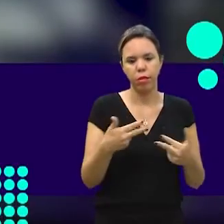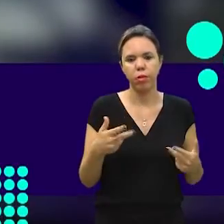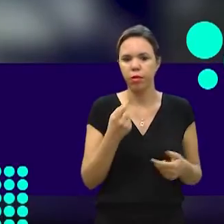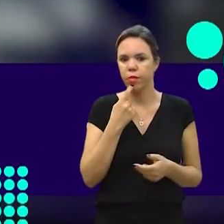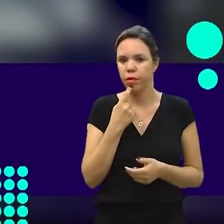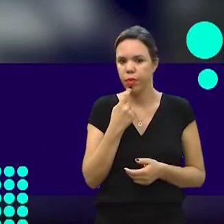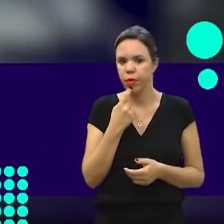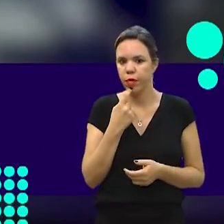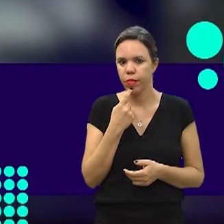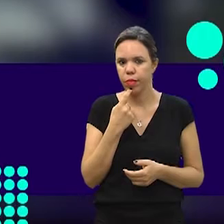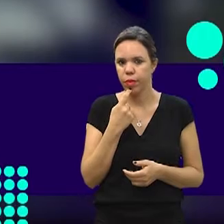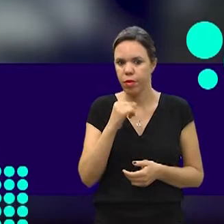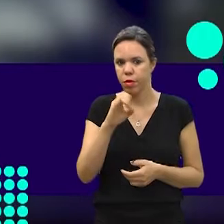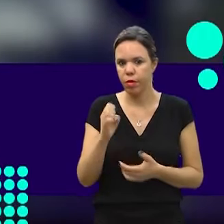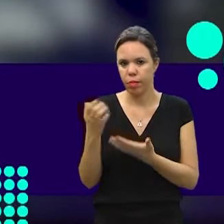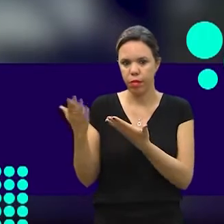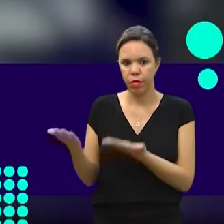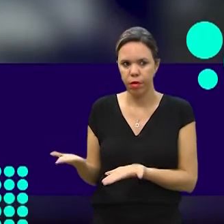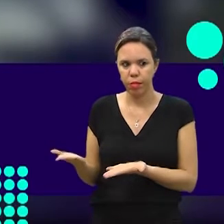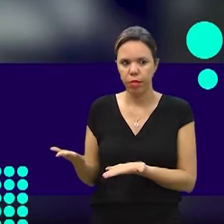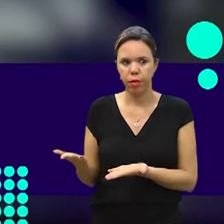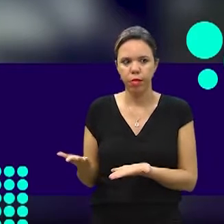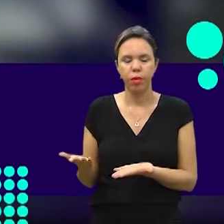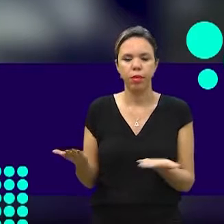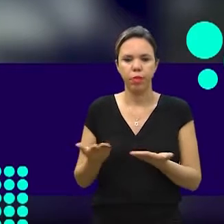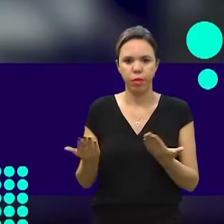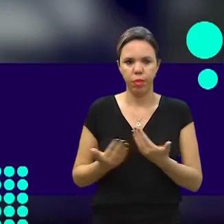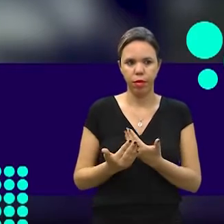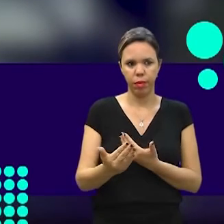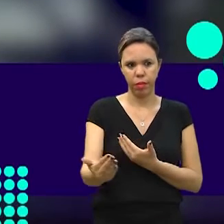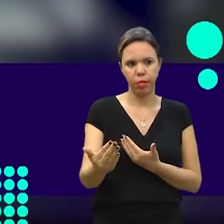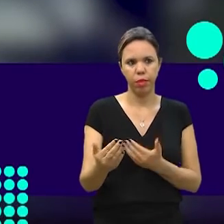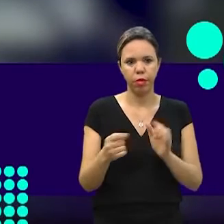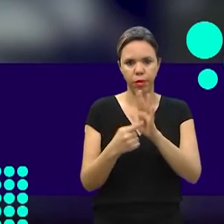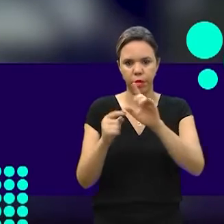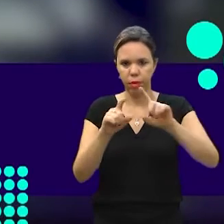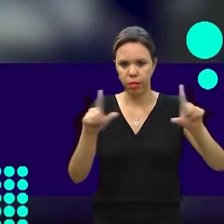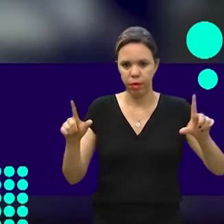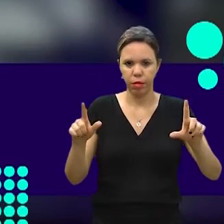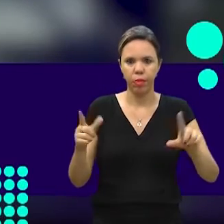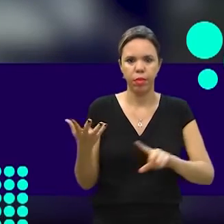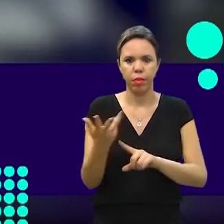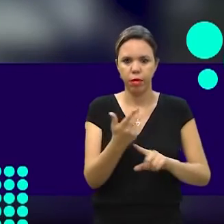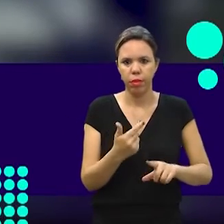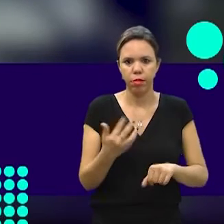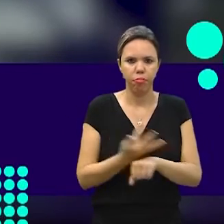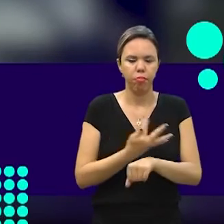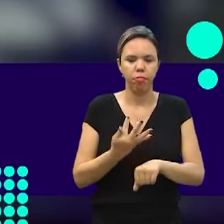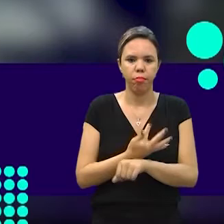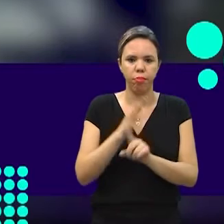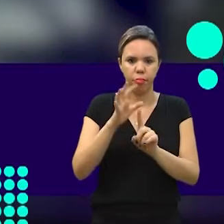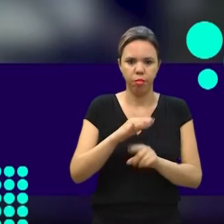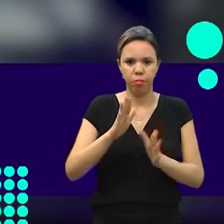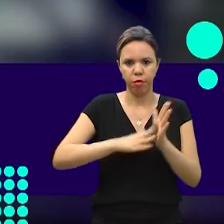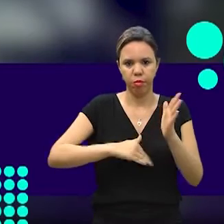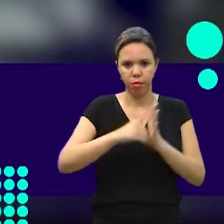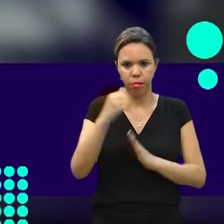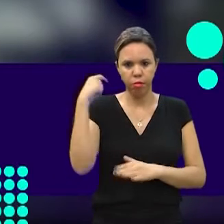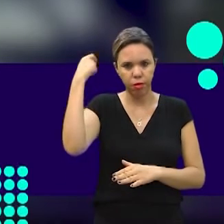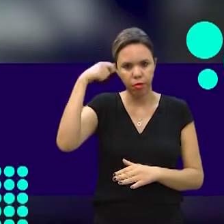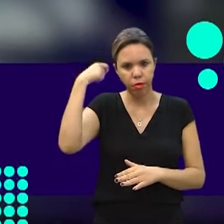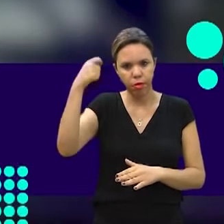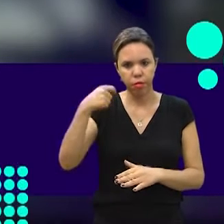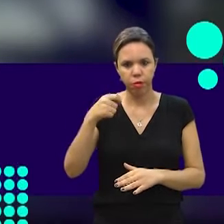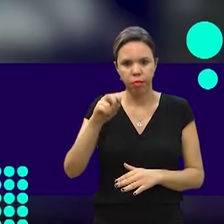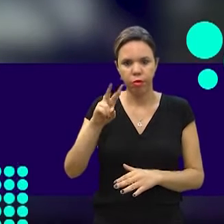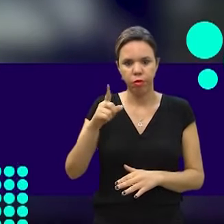Arte Contemporânea de Campinas, José Pansetti, recebe a partir de hoje a exposição Sem Arte Sufoca, com pintura